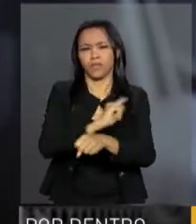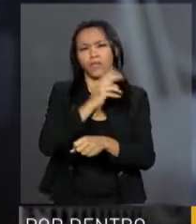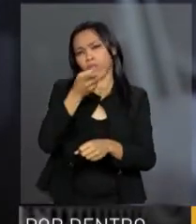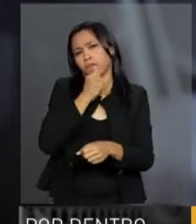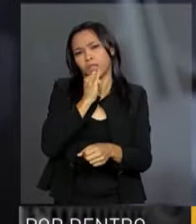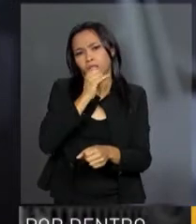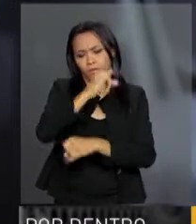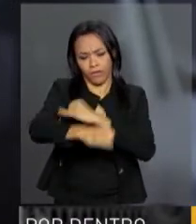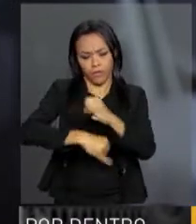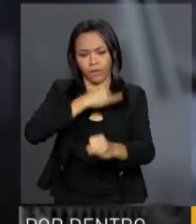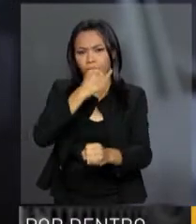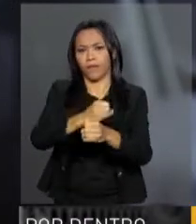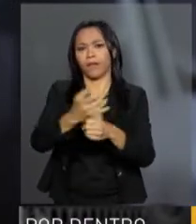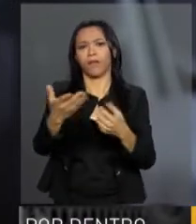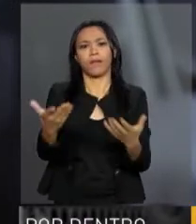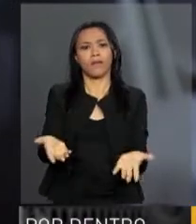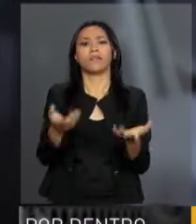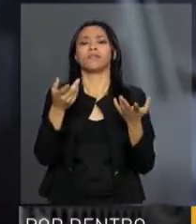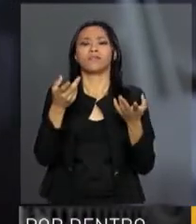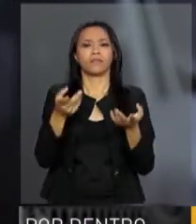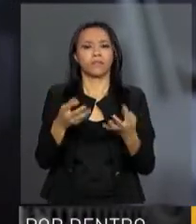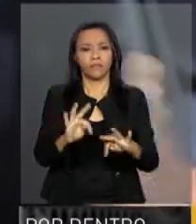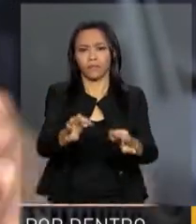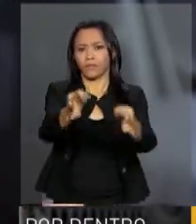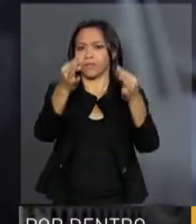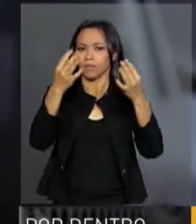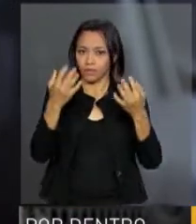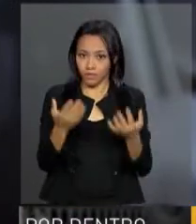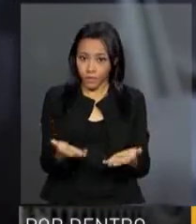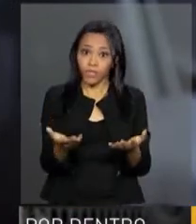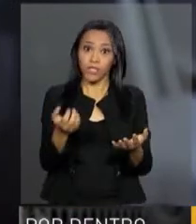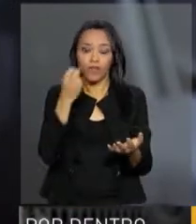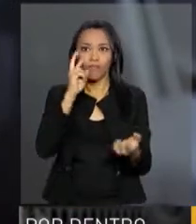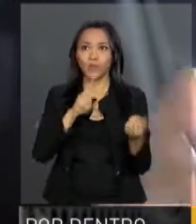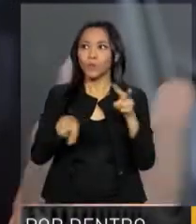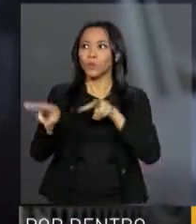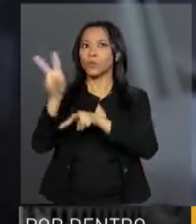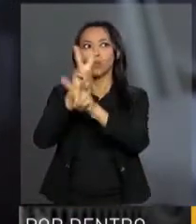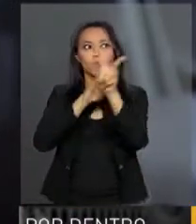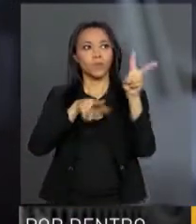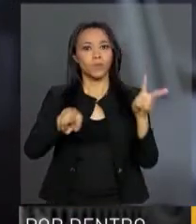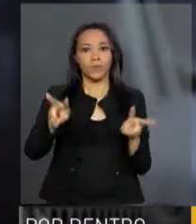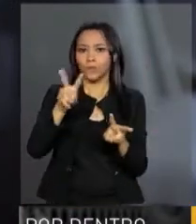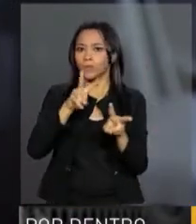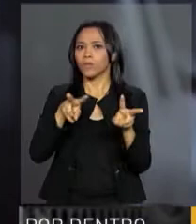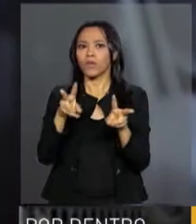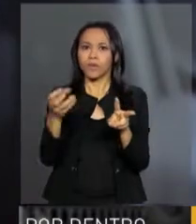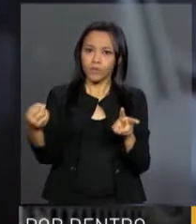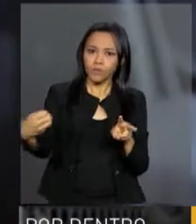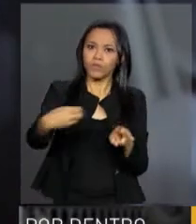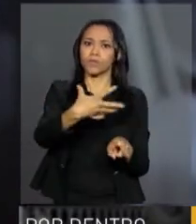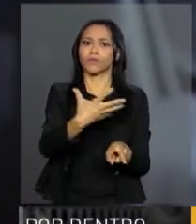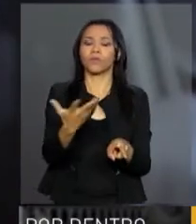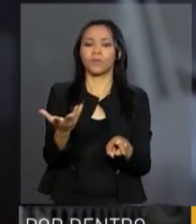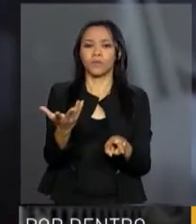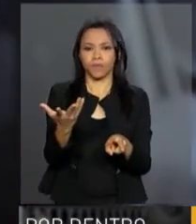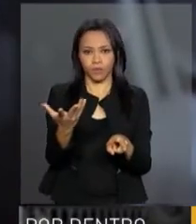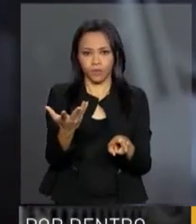as novas plataformas, todo um processo do audiovisual, a nova realidade em